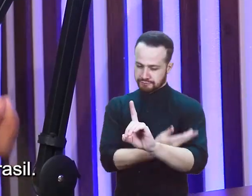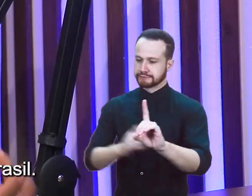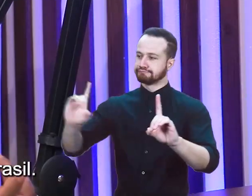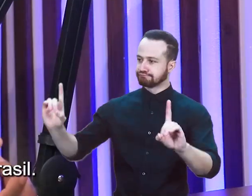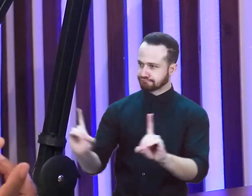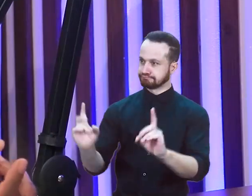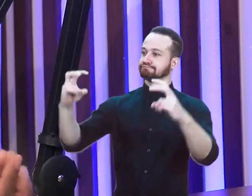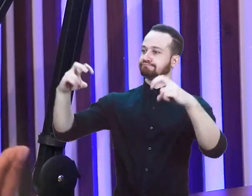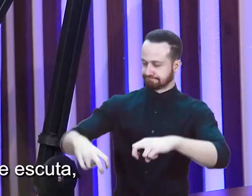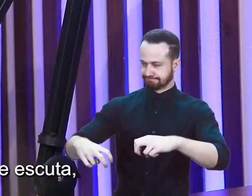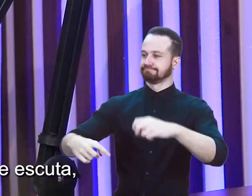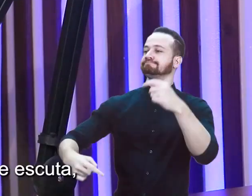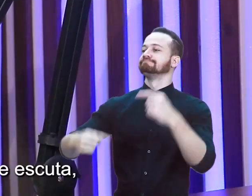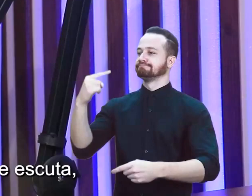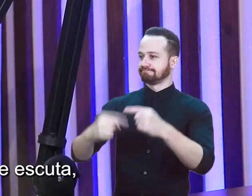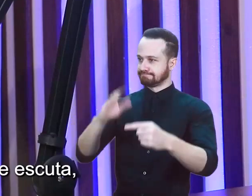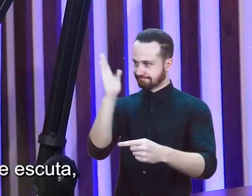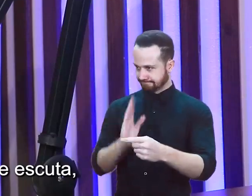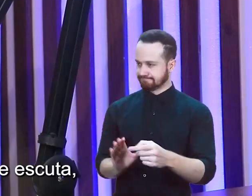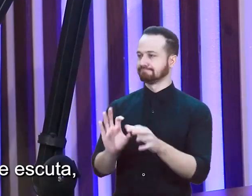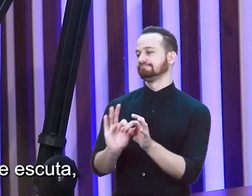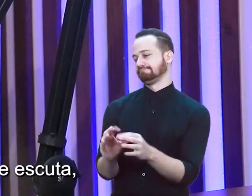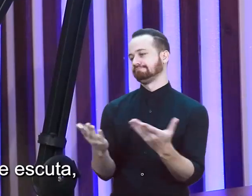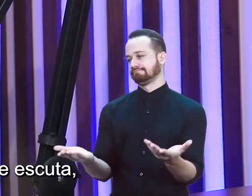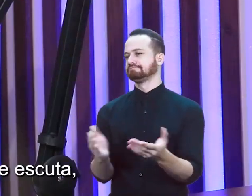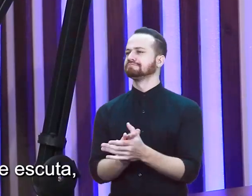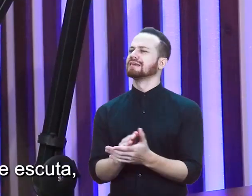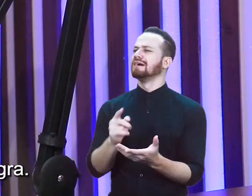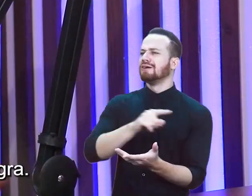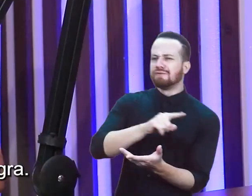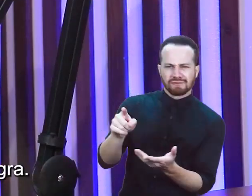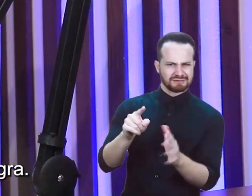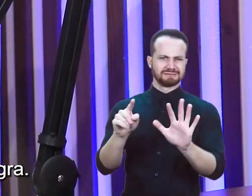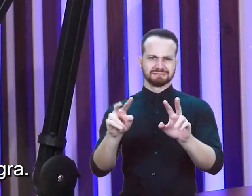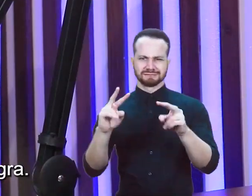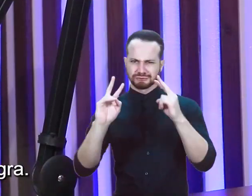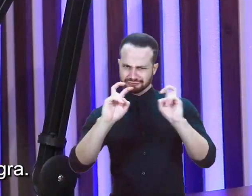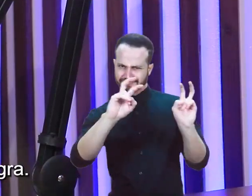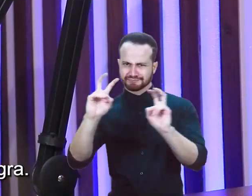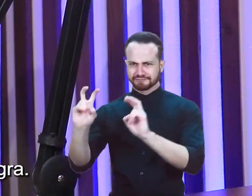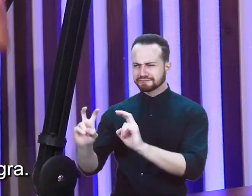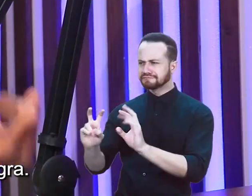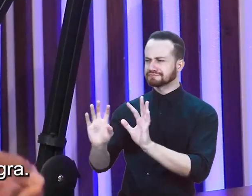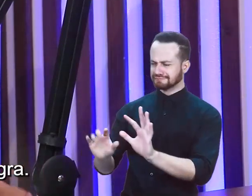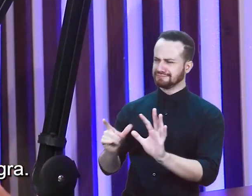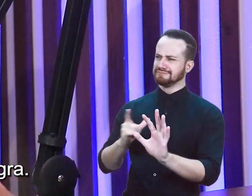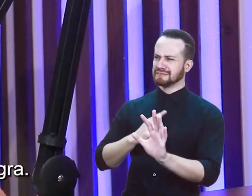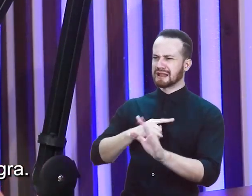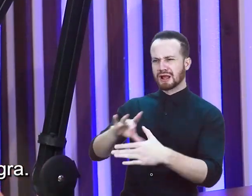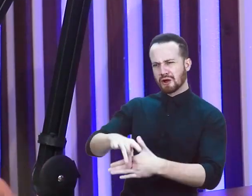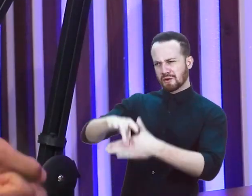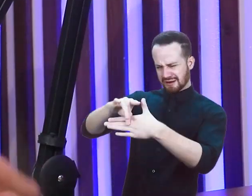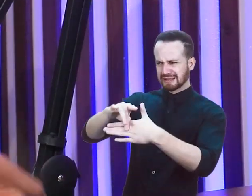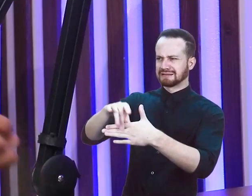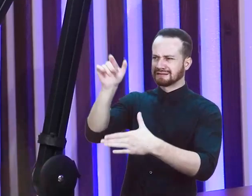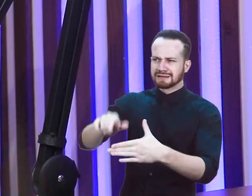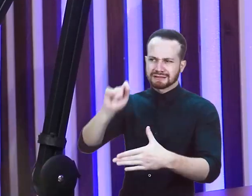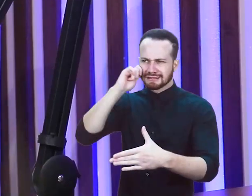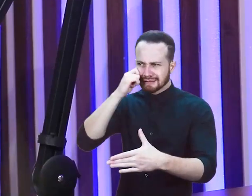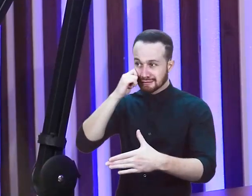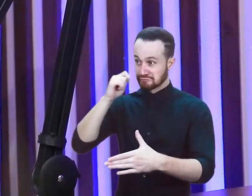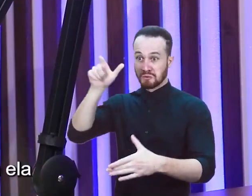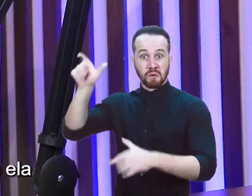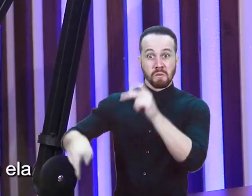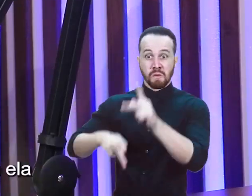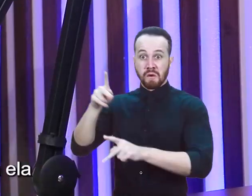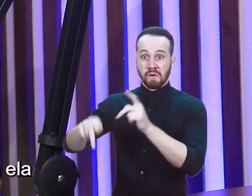discutir o Brasil. Agora, Antônio, e todos vocês que me escutam, não se espantem. Se aparecer uma liderança negra, a branquitude